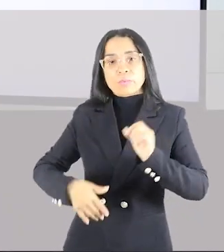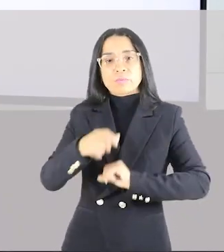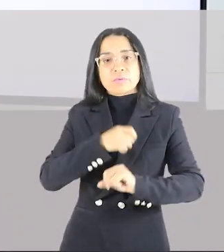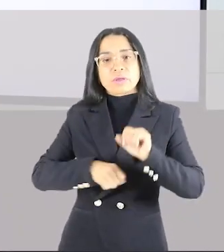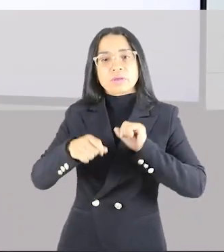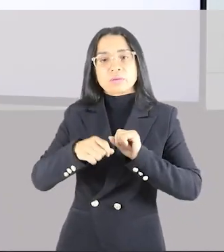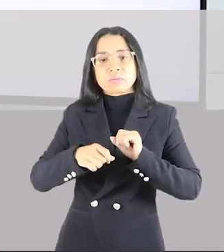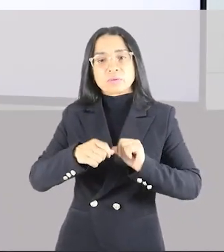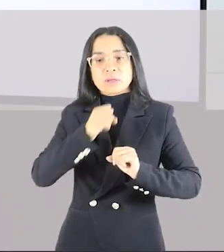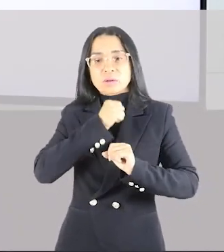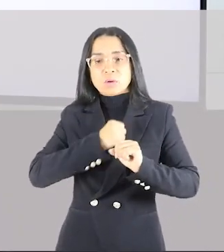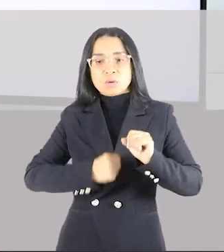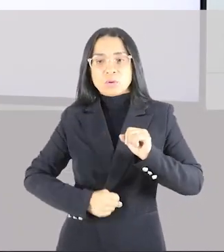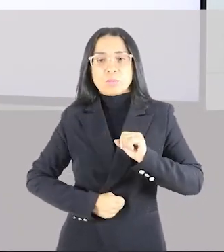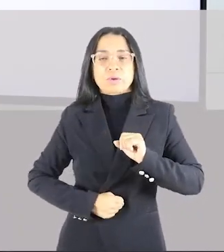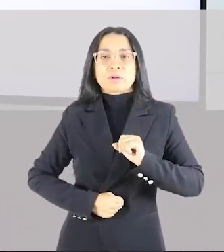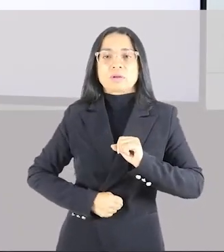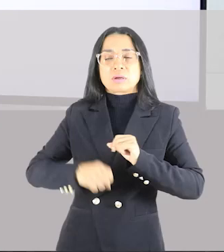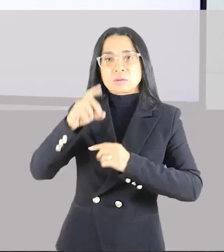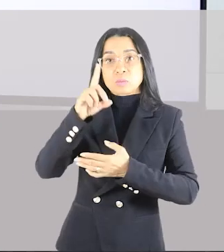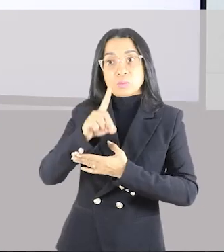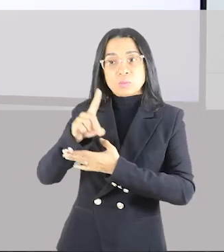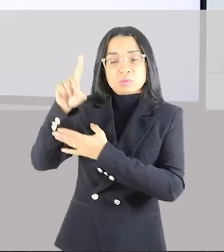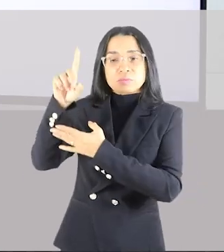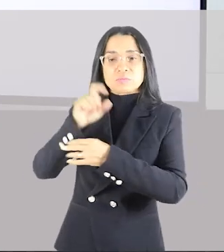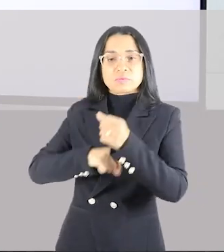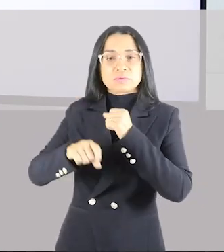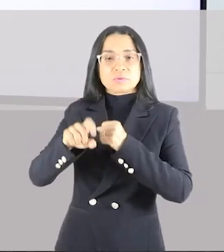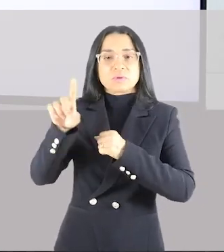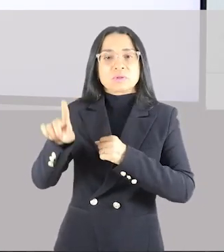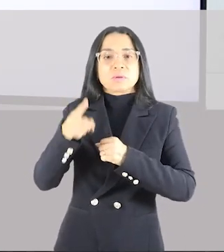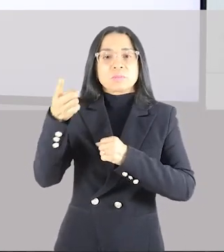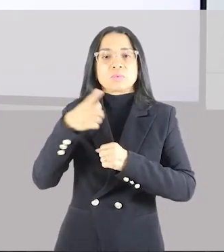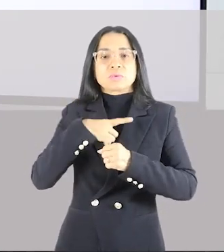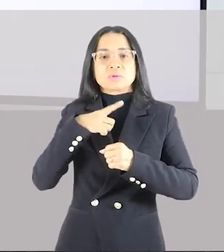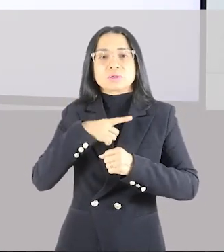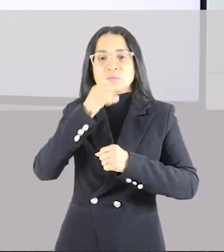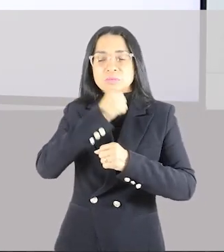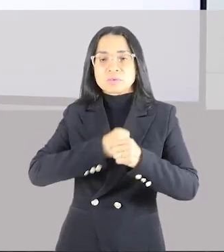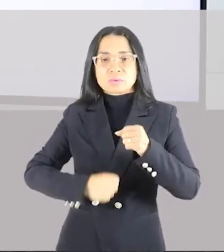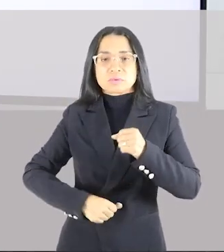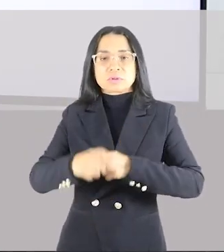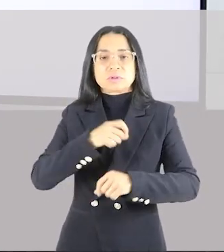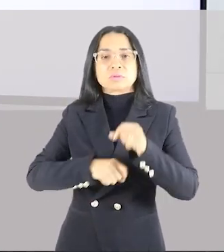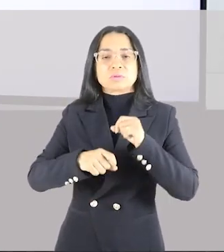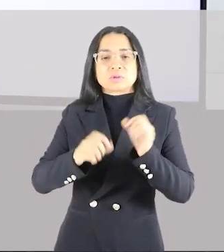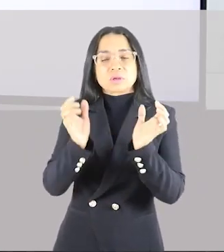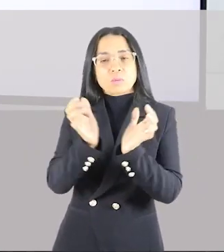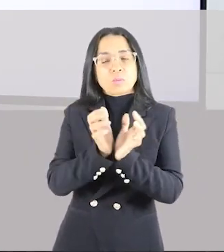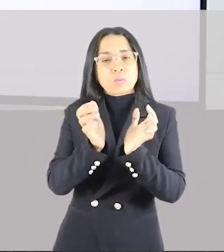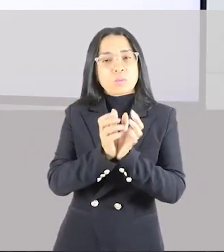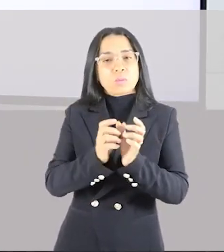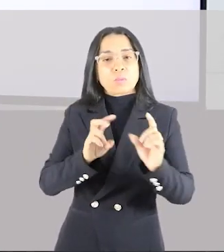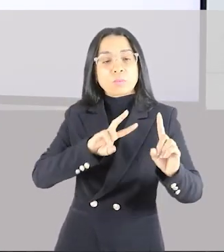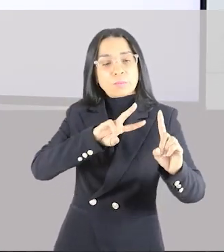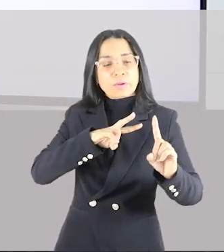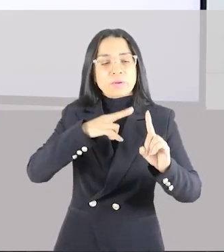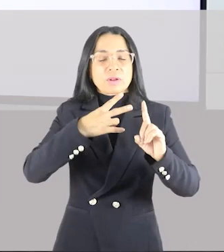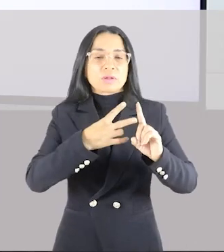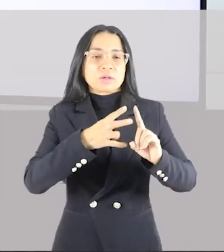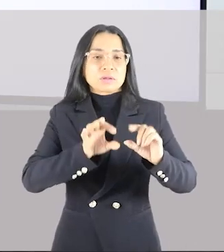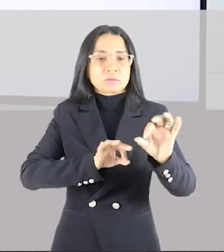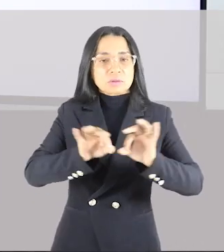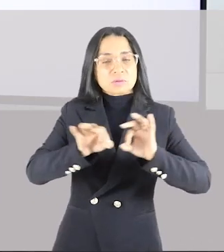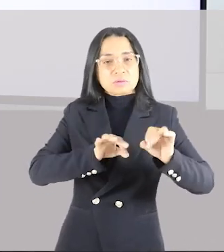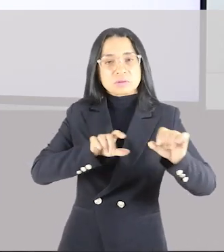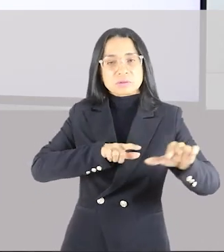divino. Depois você tinha os sacerdotes, logo abaixo, que era um grupo privilegiado que vai organizar o trabalho, né, e